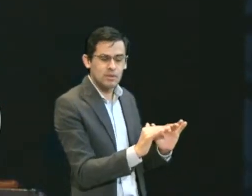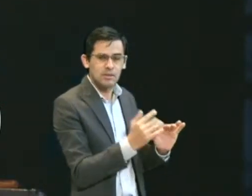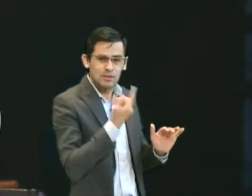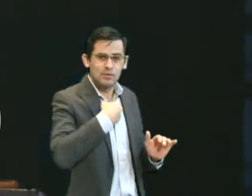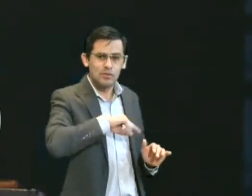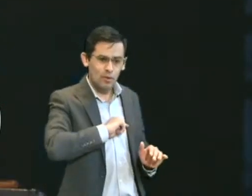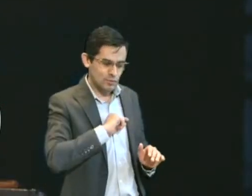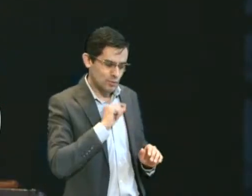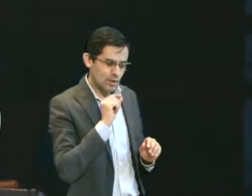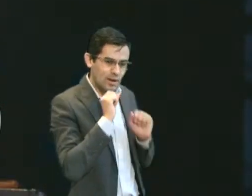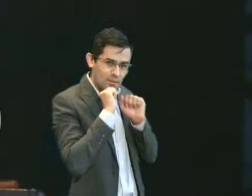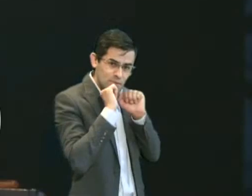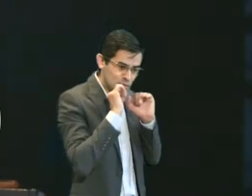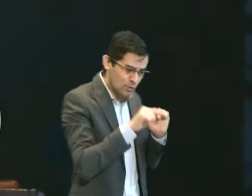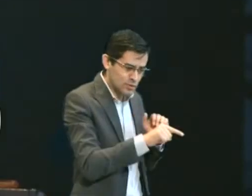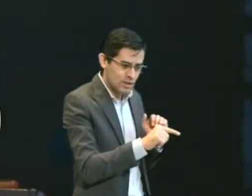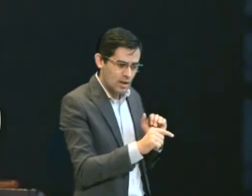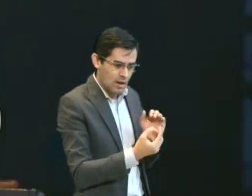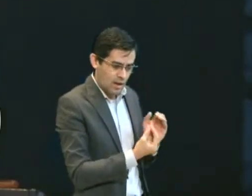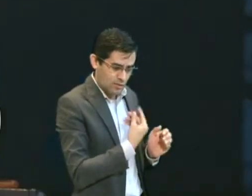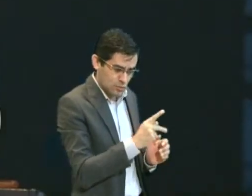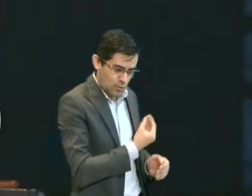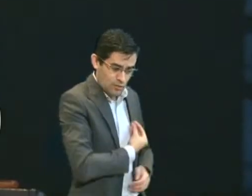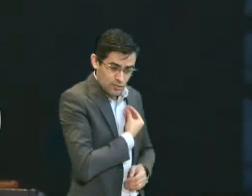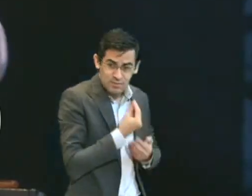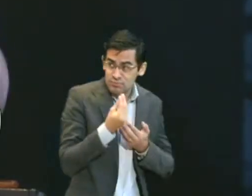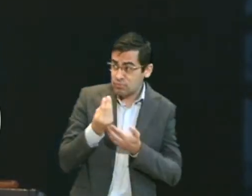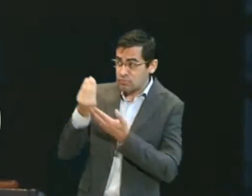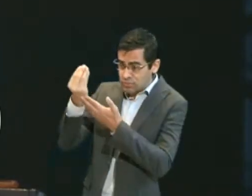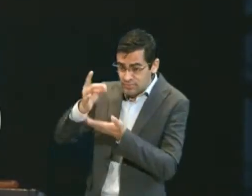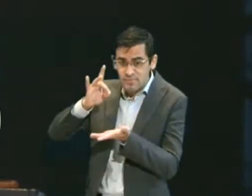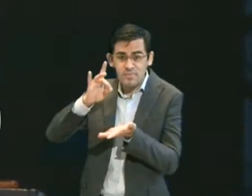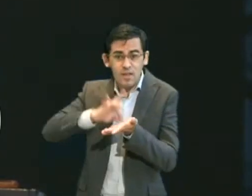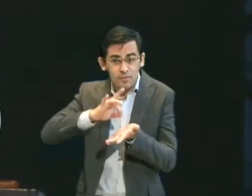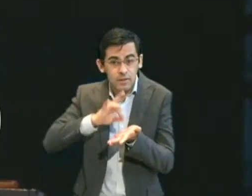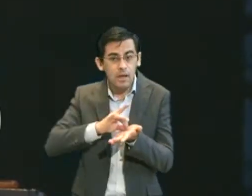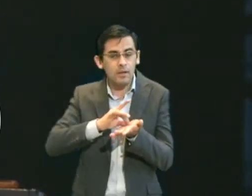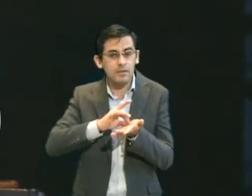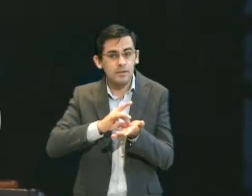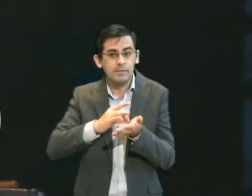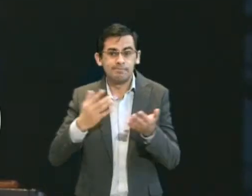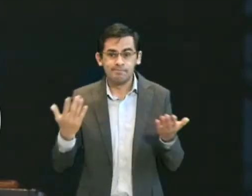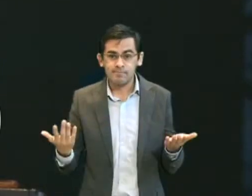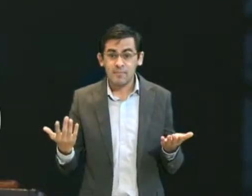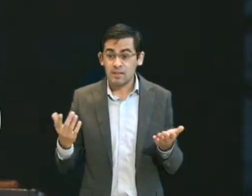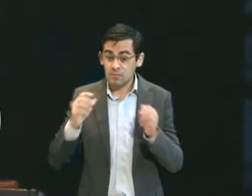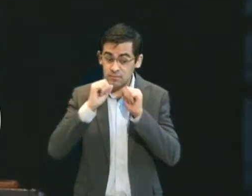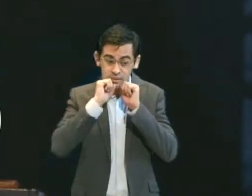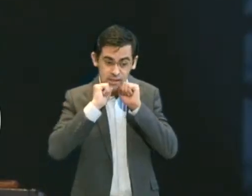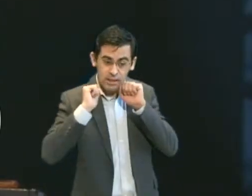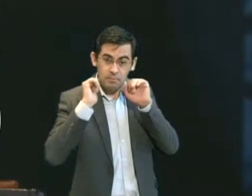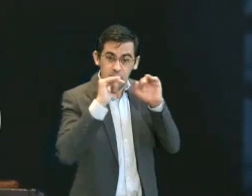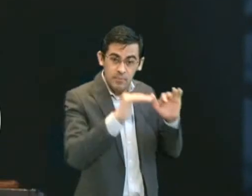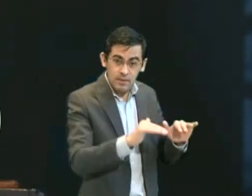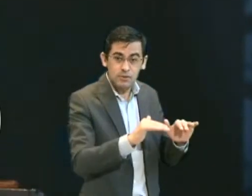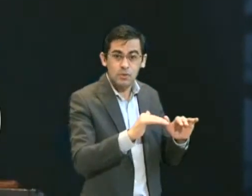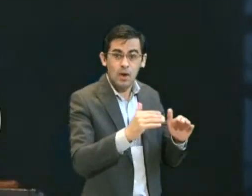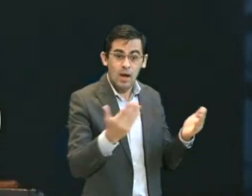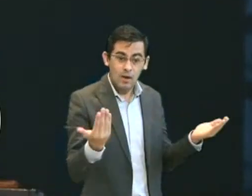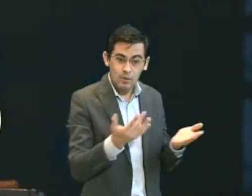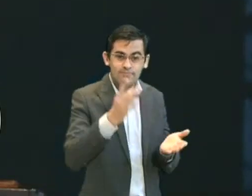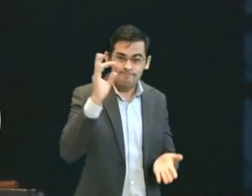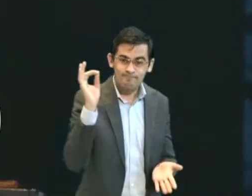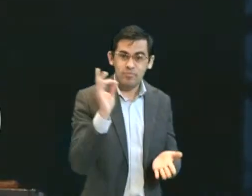nós dedicamos a tua vida a Deus. Isso aí é verdade. E aquela bênção agora se